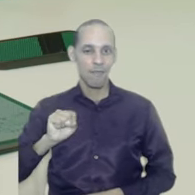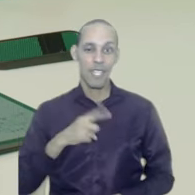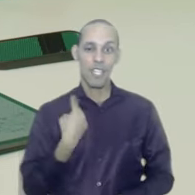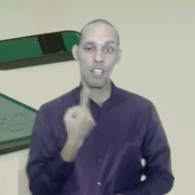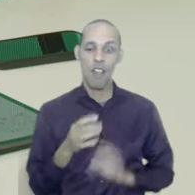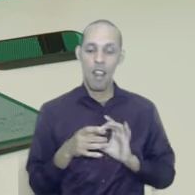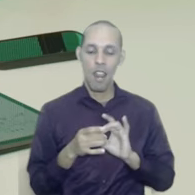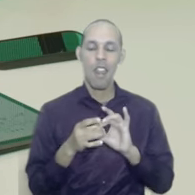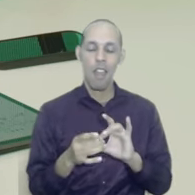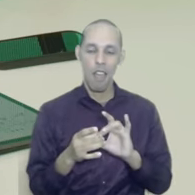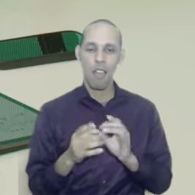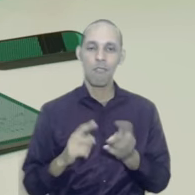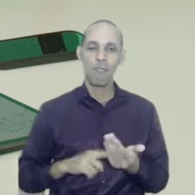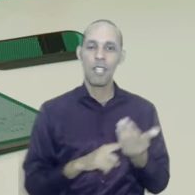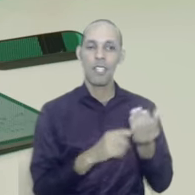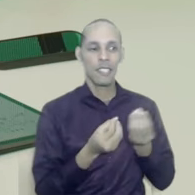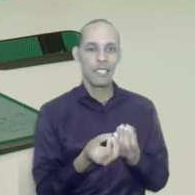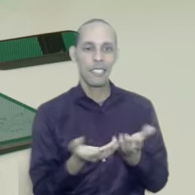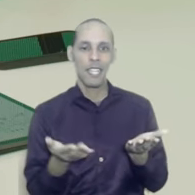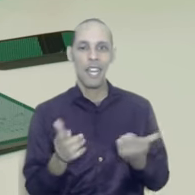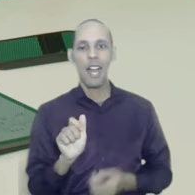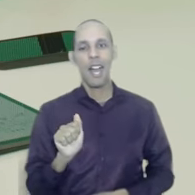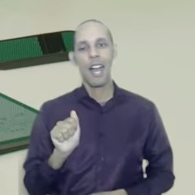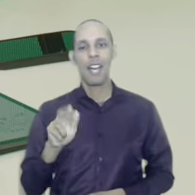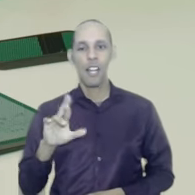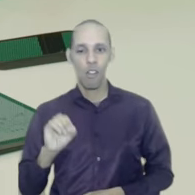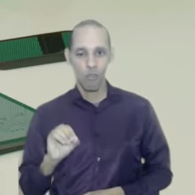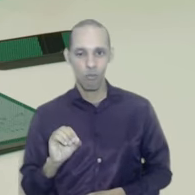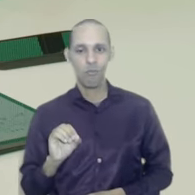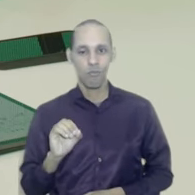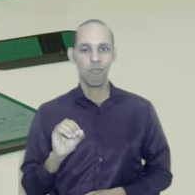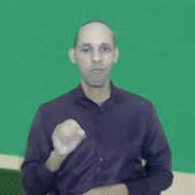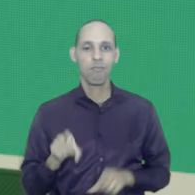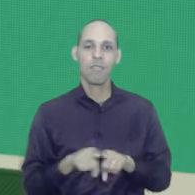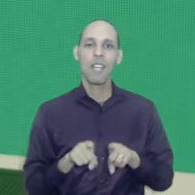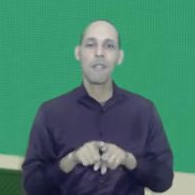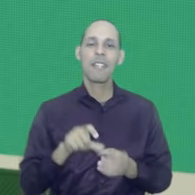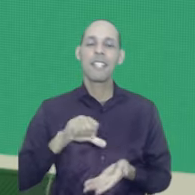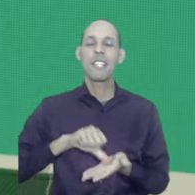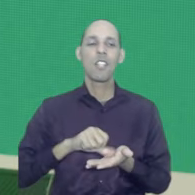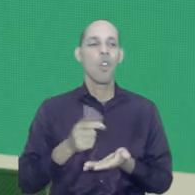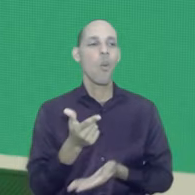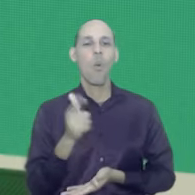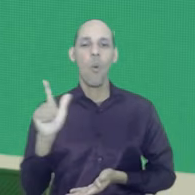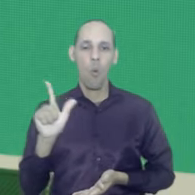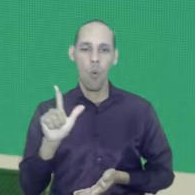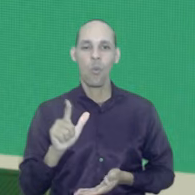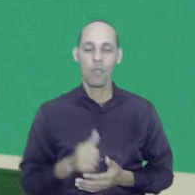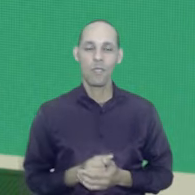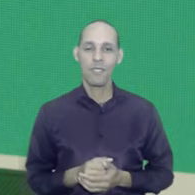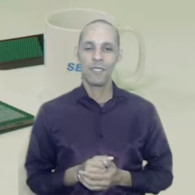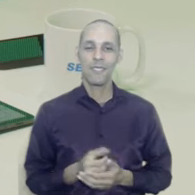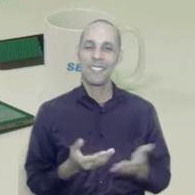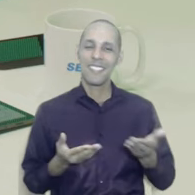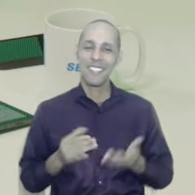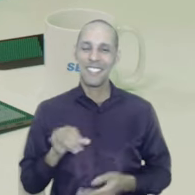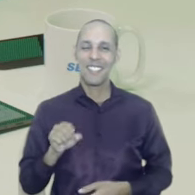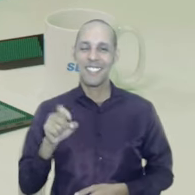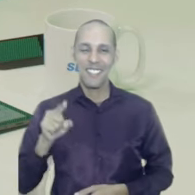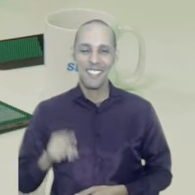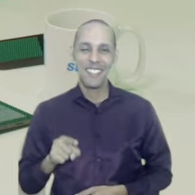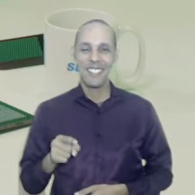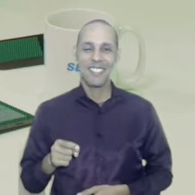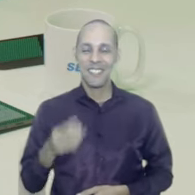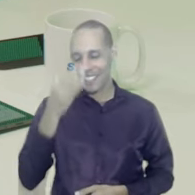essa tecnologia pro agronegócio e também para diversos outros setores bem-vindo José Renato obrigado pelo